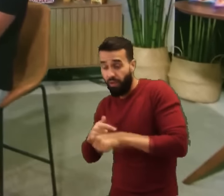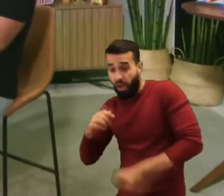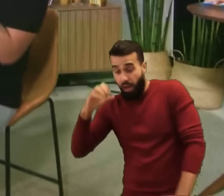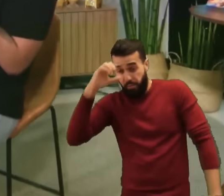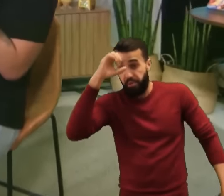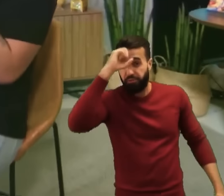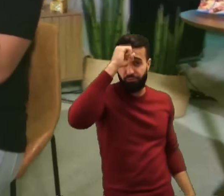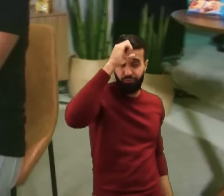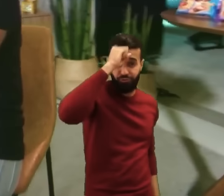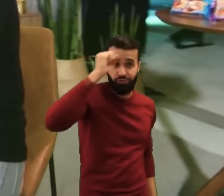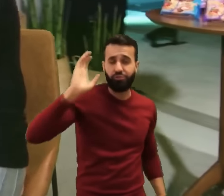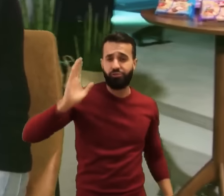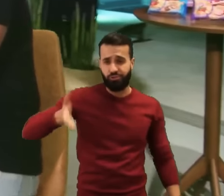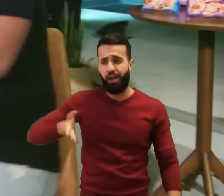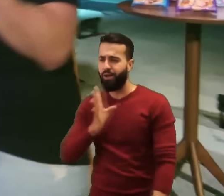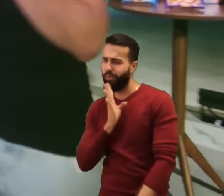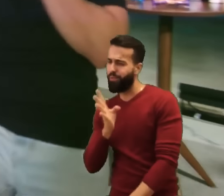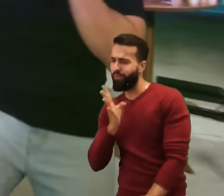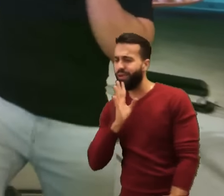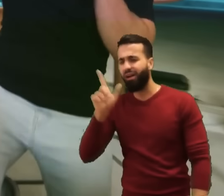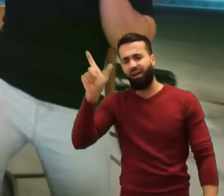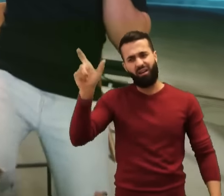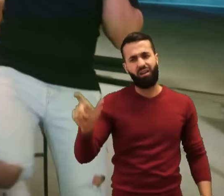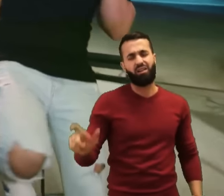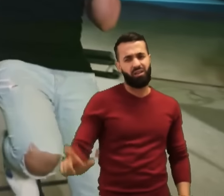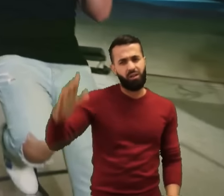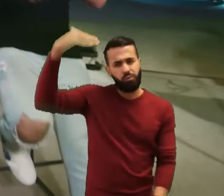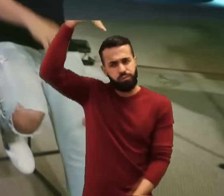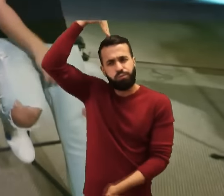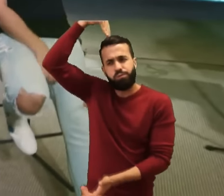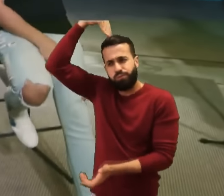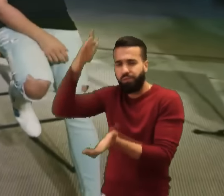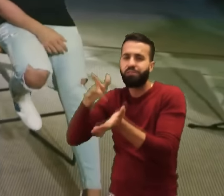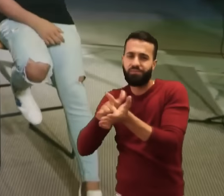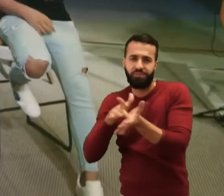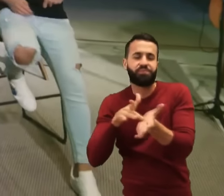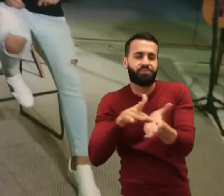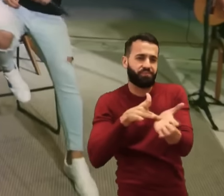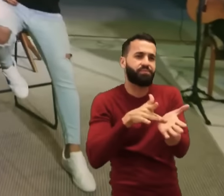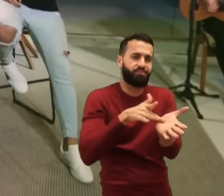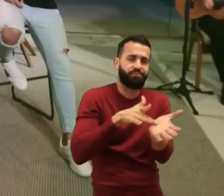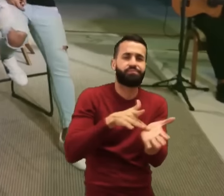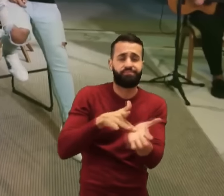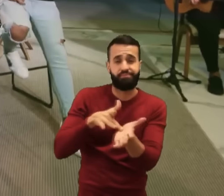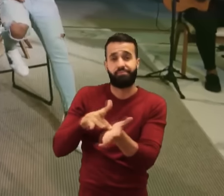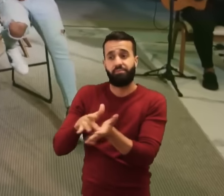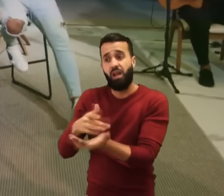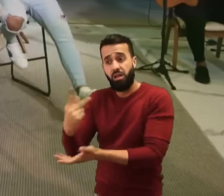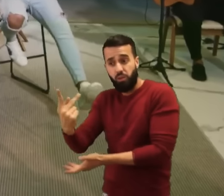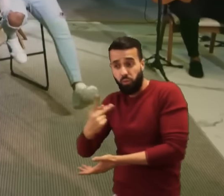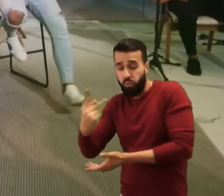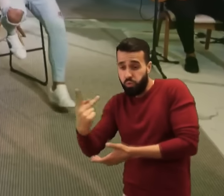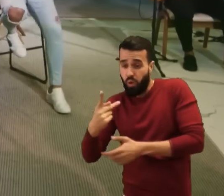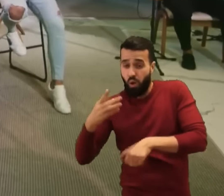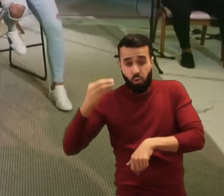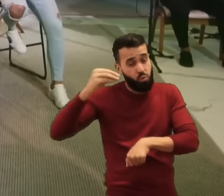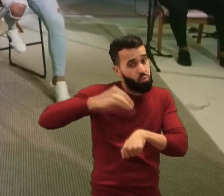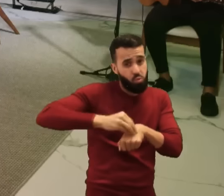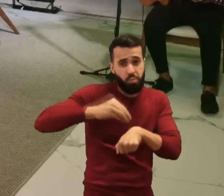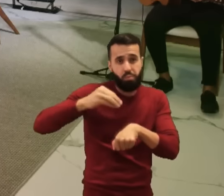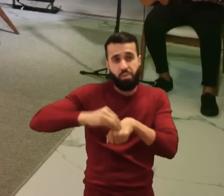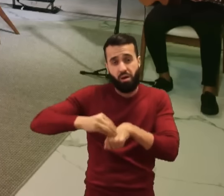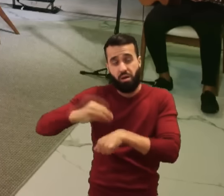a te conhecer, não notei que era só fingimento. A gente não teve culpa